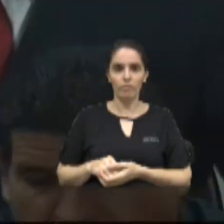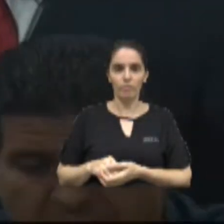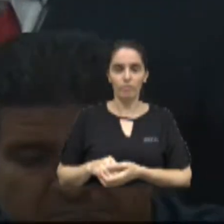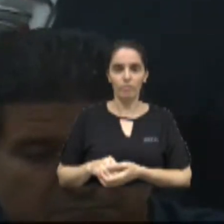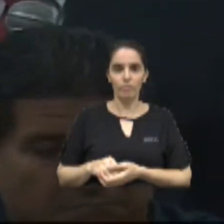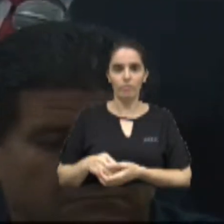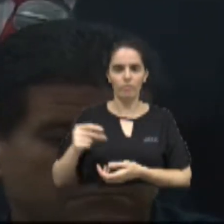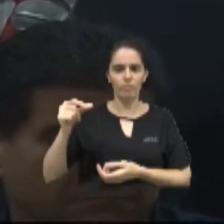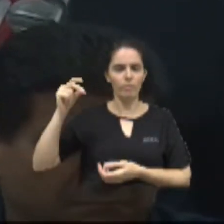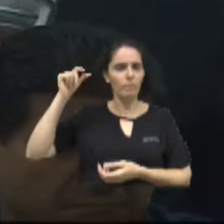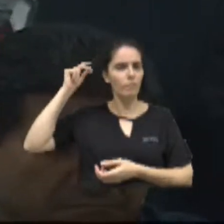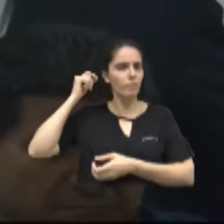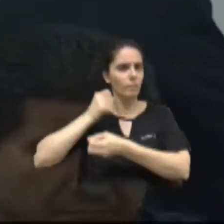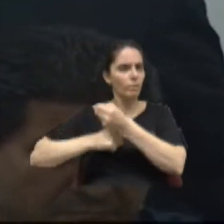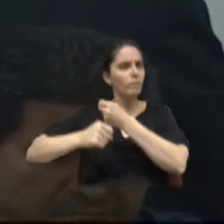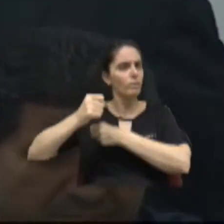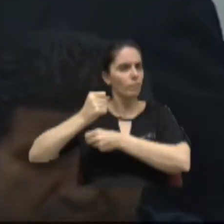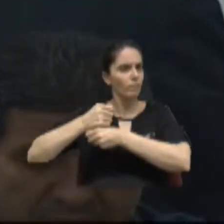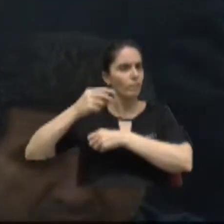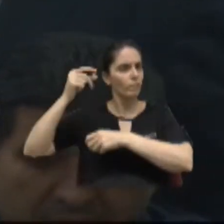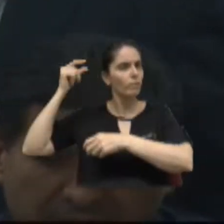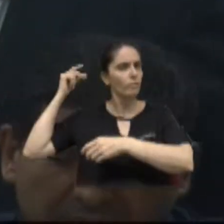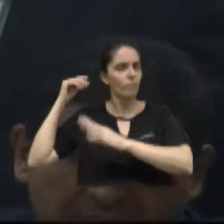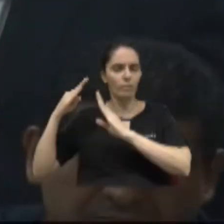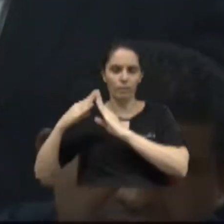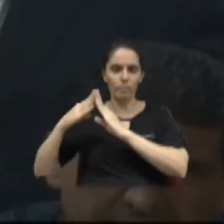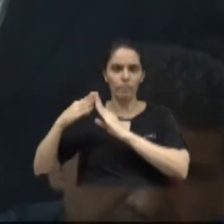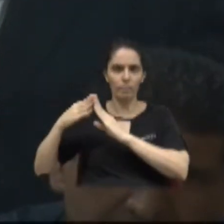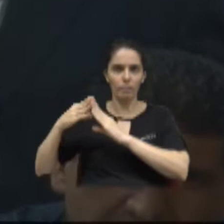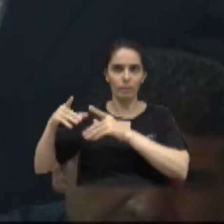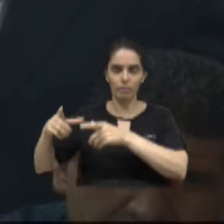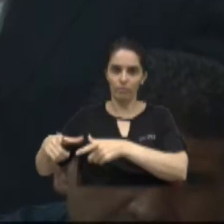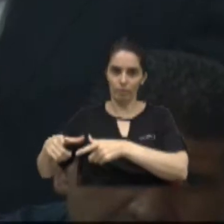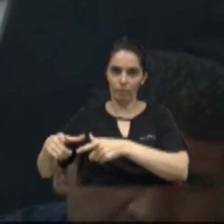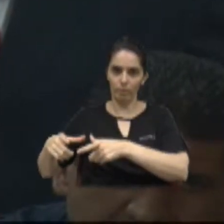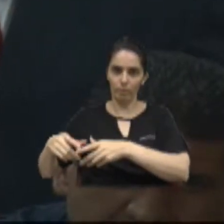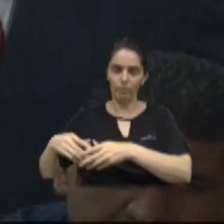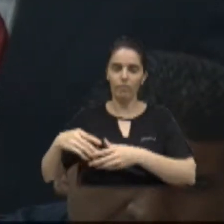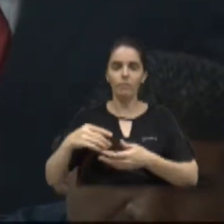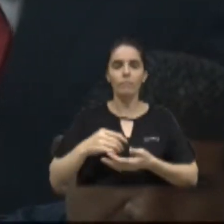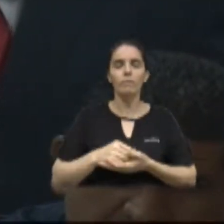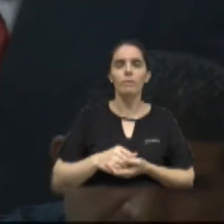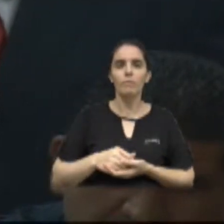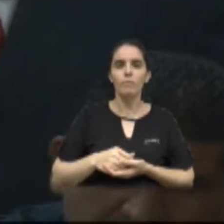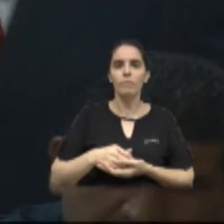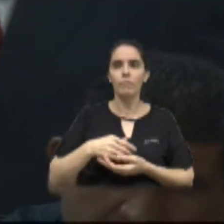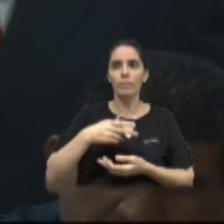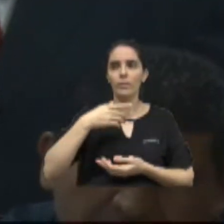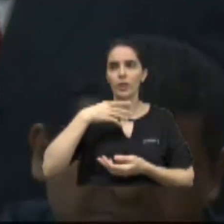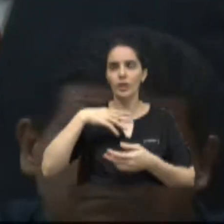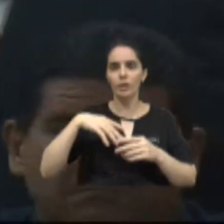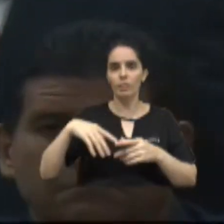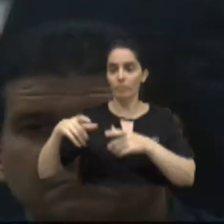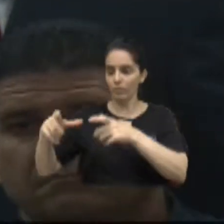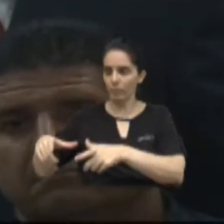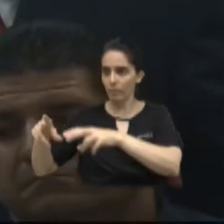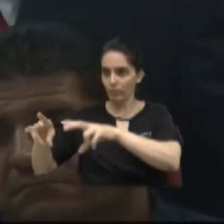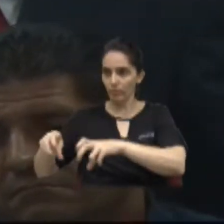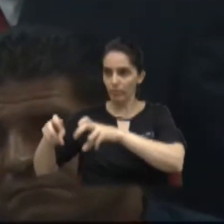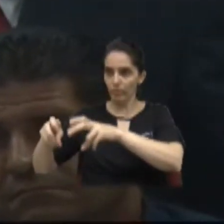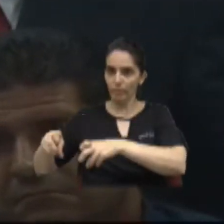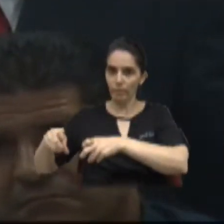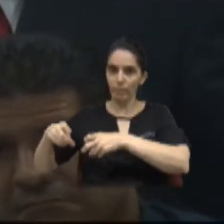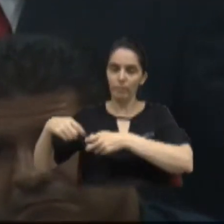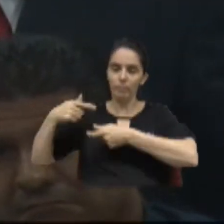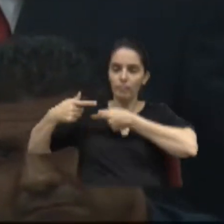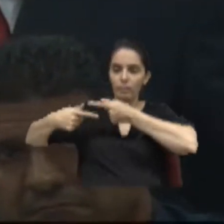80 anos, pessoas que realmente, pais passaram para os filhos para os netos e estão trabalhando naquela